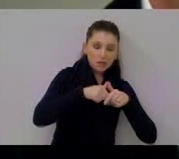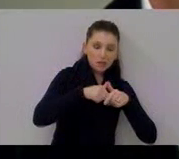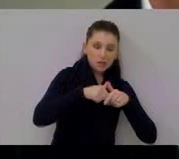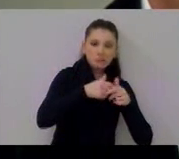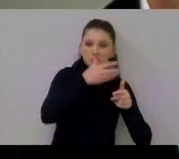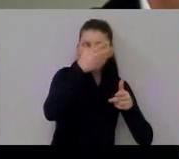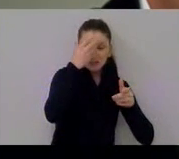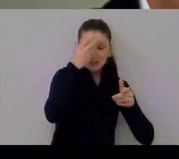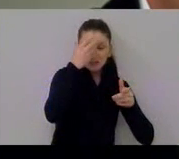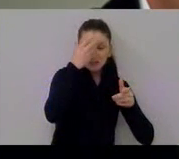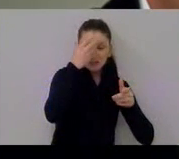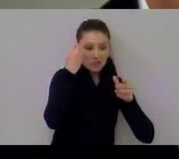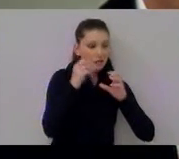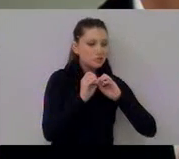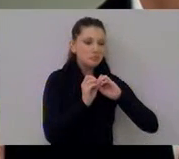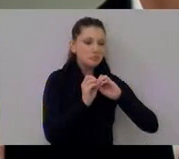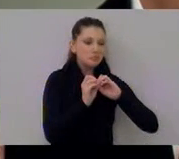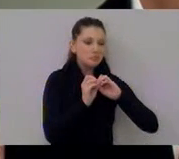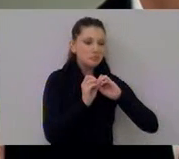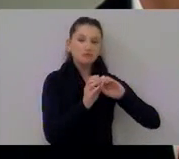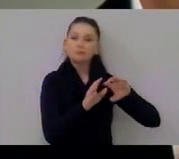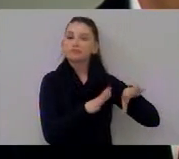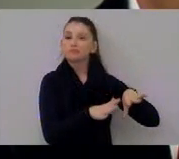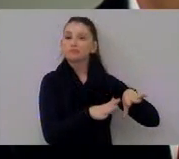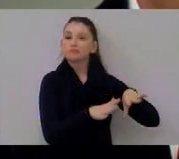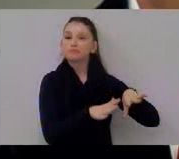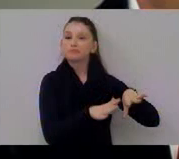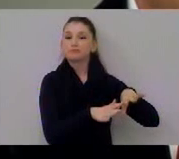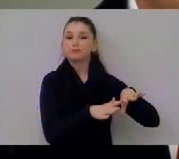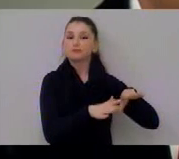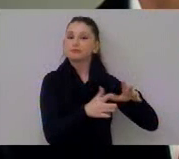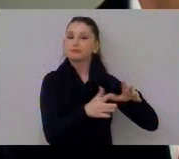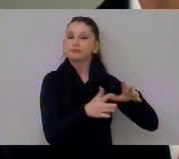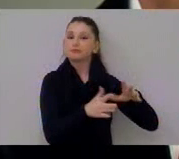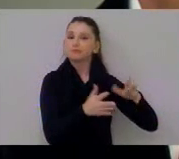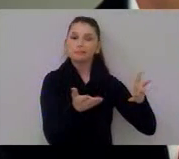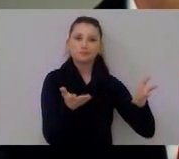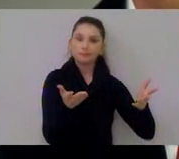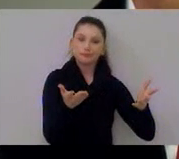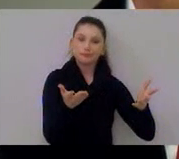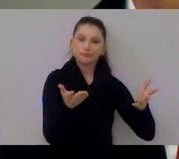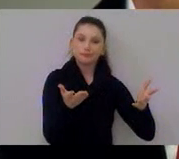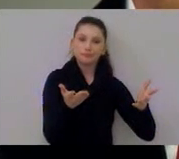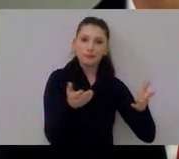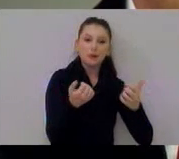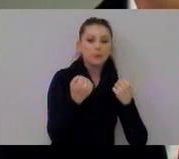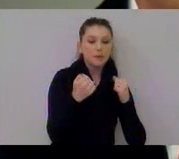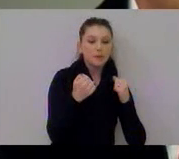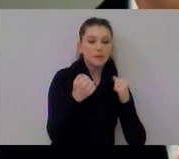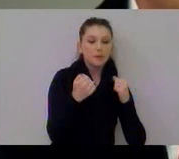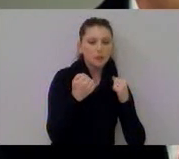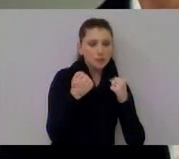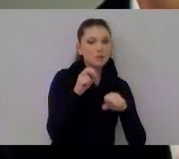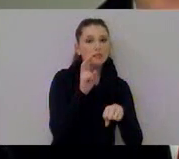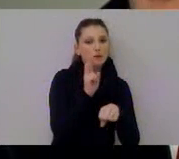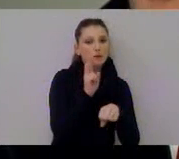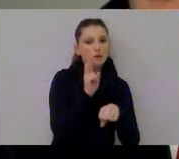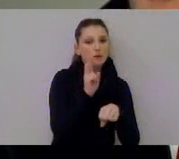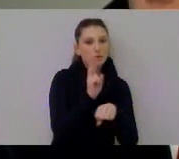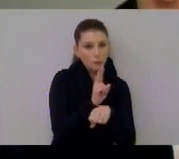de dar a devida atenção para aquele